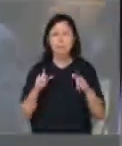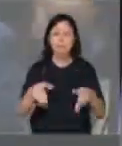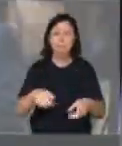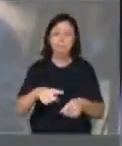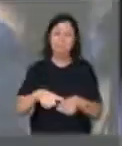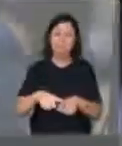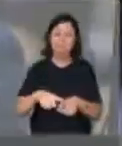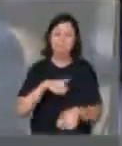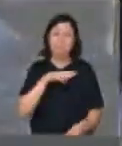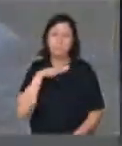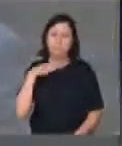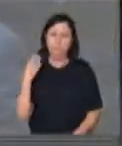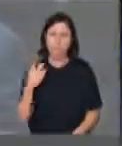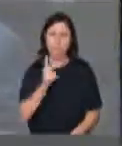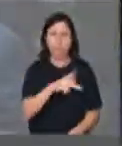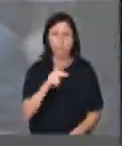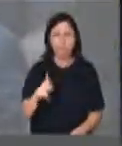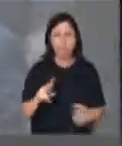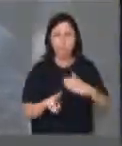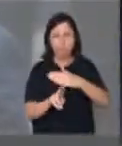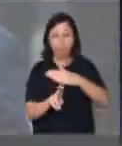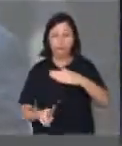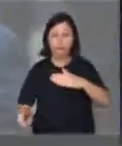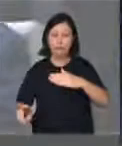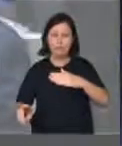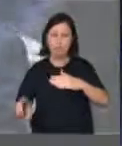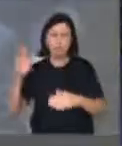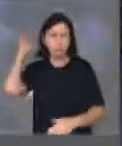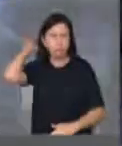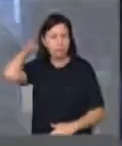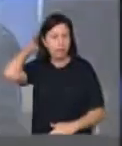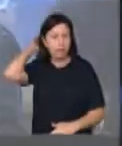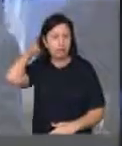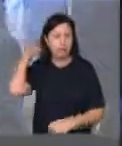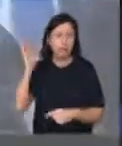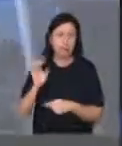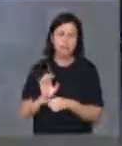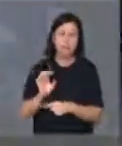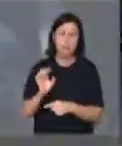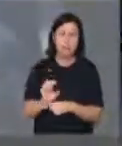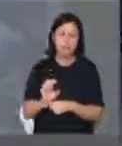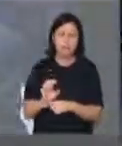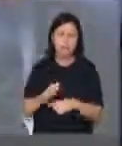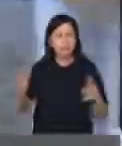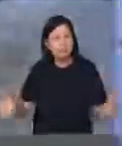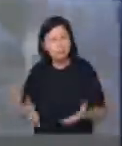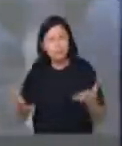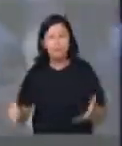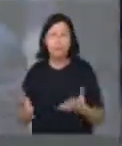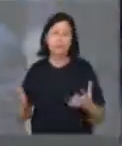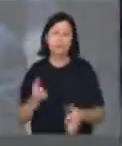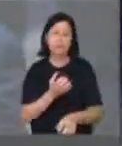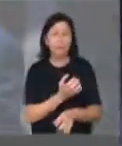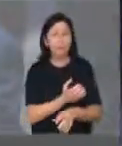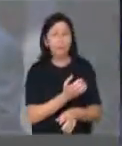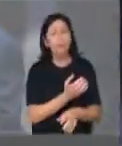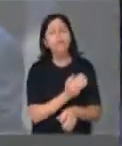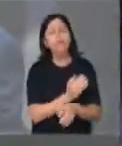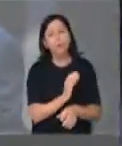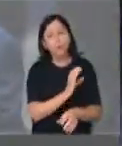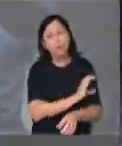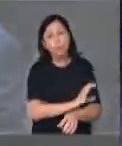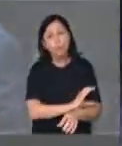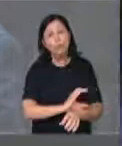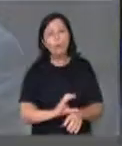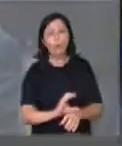paraense, professor da Universidade Federal do Pará, que contribuiu muito com o curso de medicina, mas também